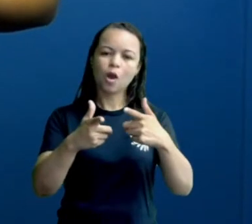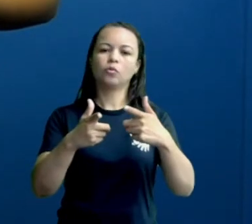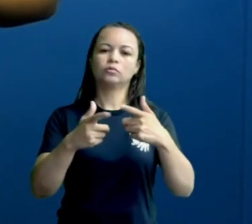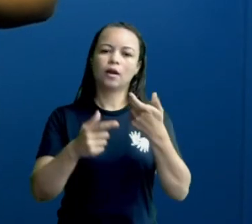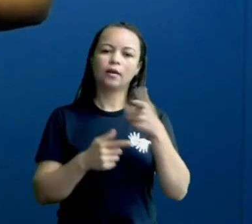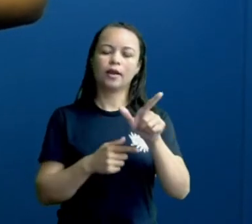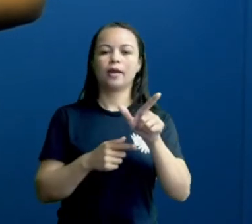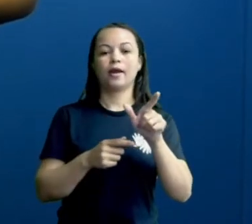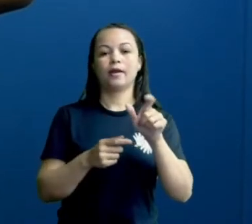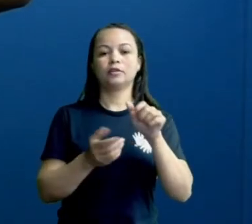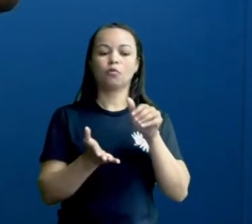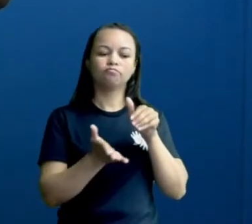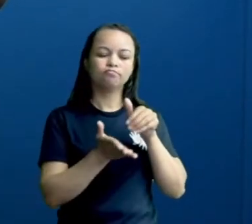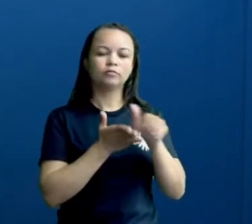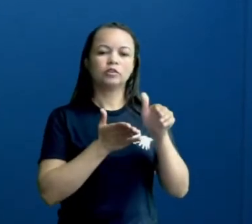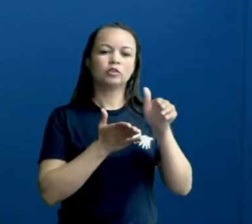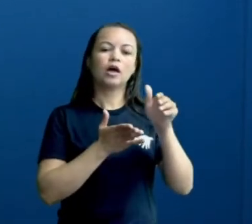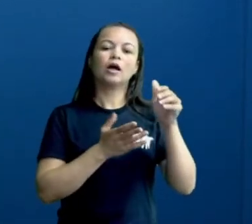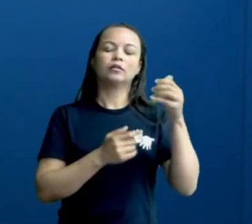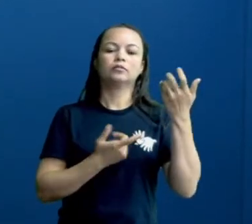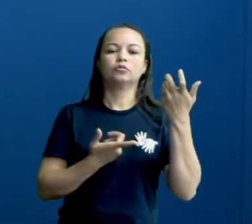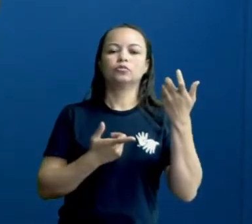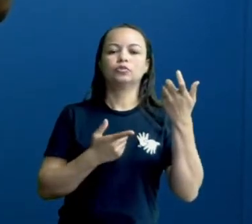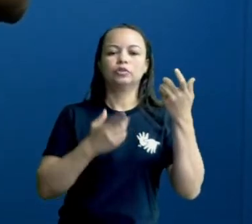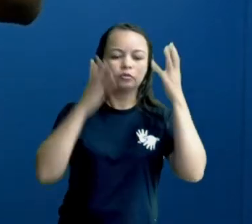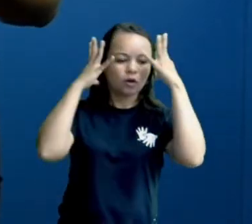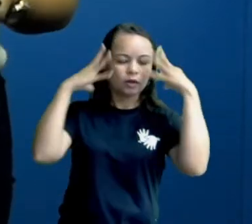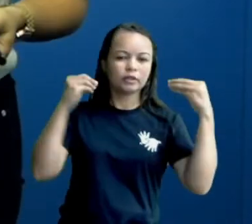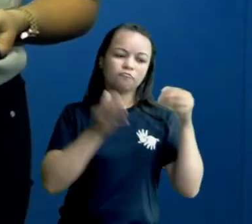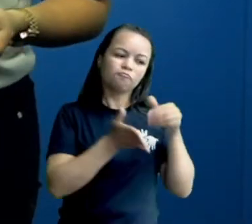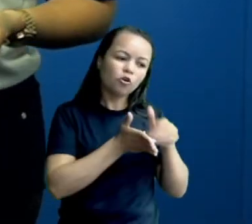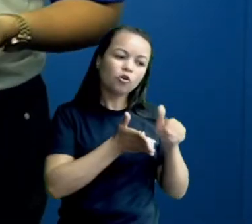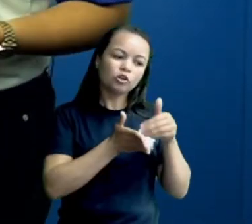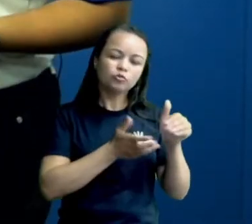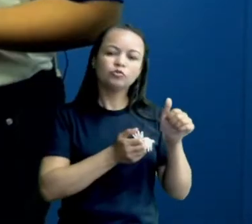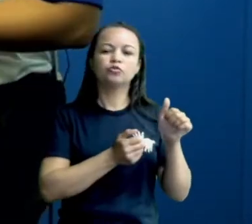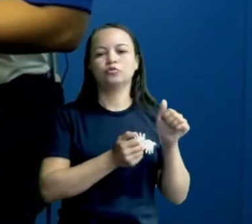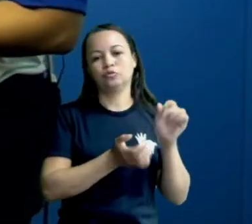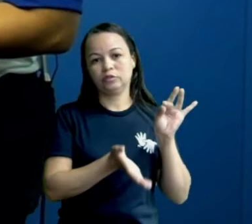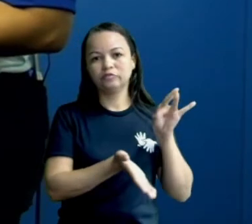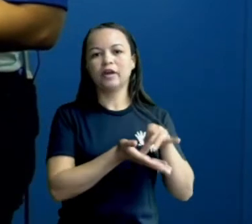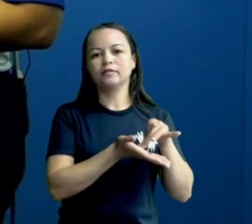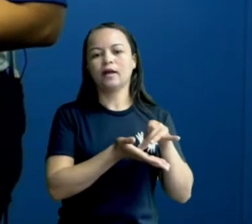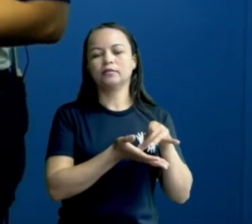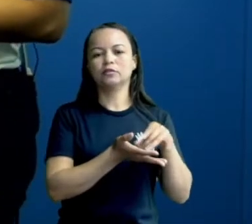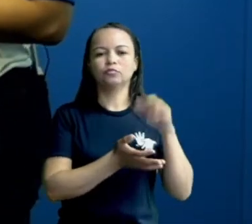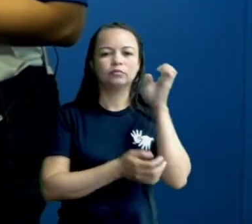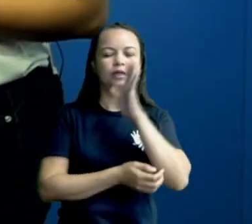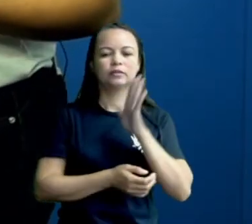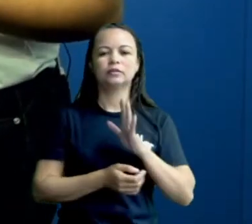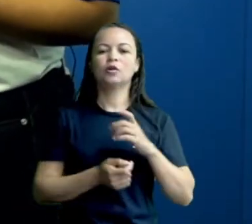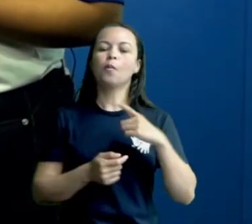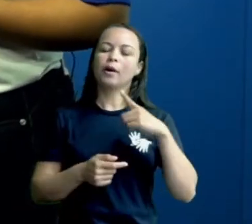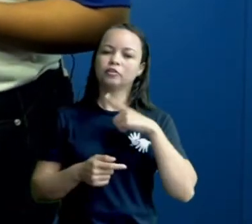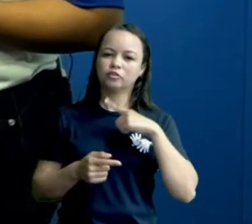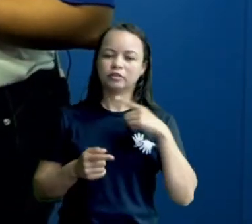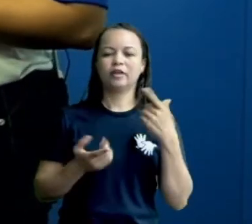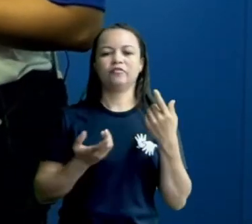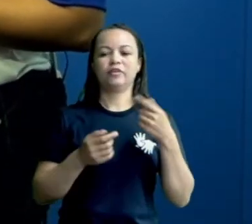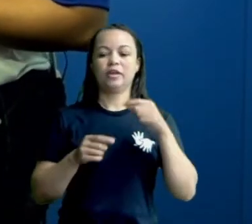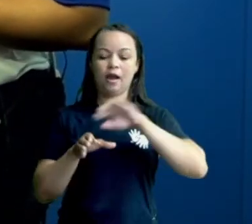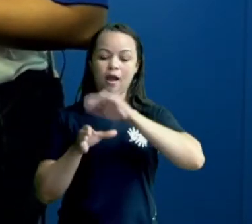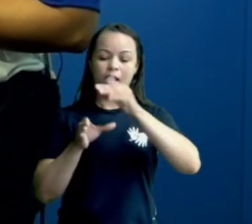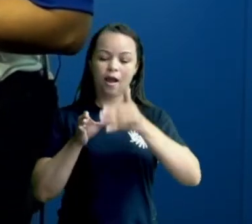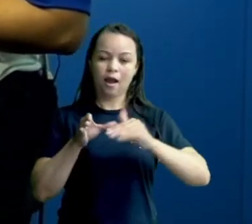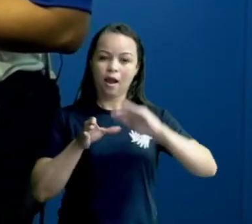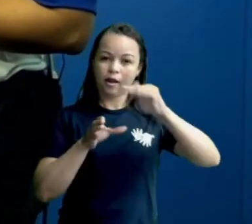os holandeses, de fato, foram expulsos do Brasil. Começou em Tabocas, mas depois também teve a Batalha dos Guararapes.